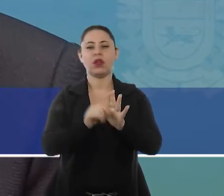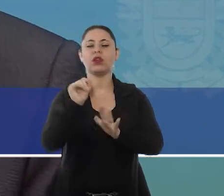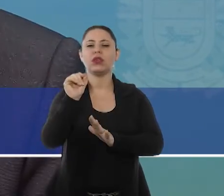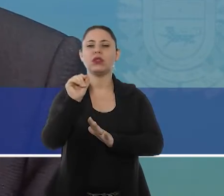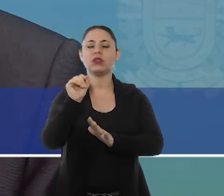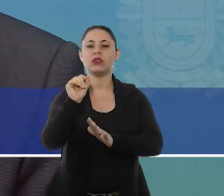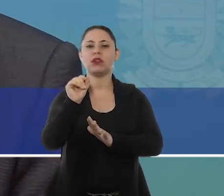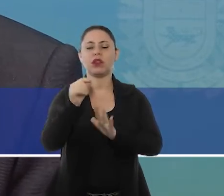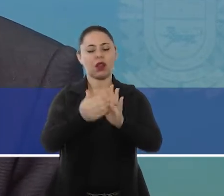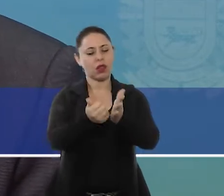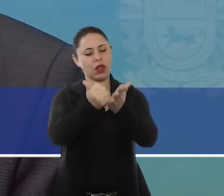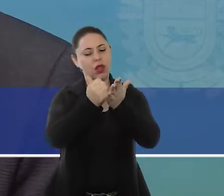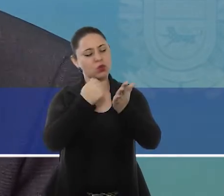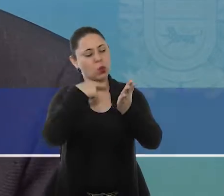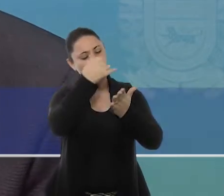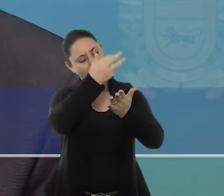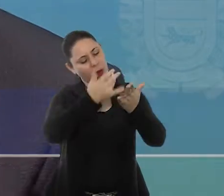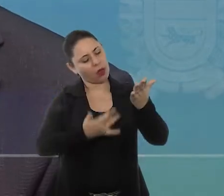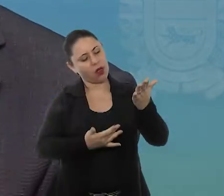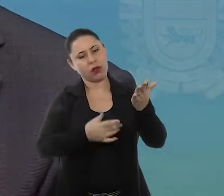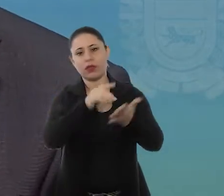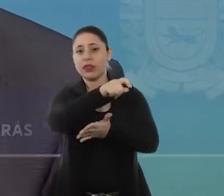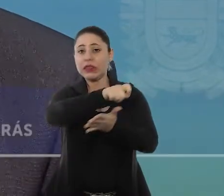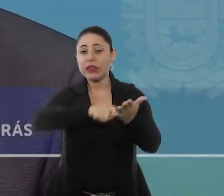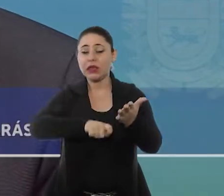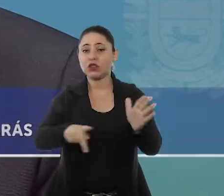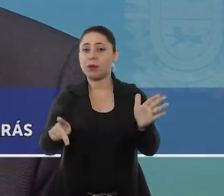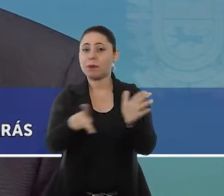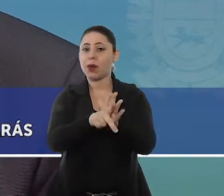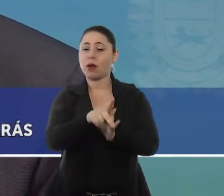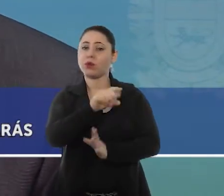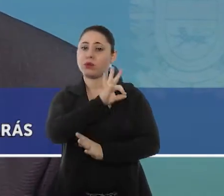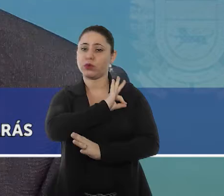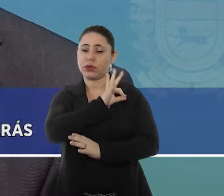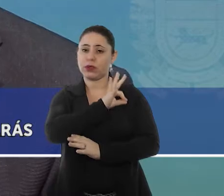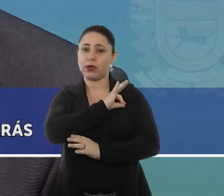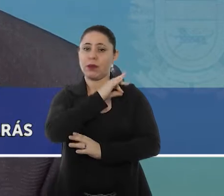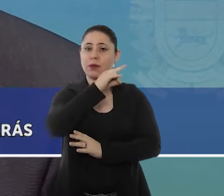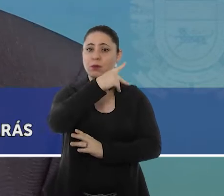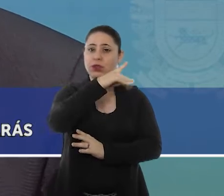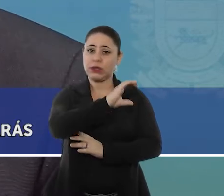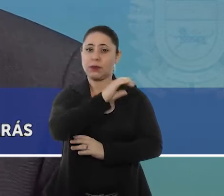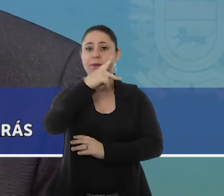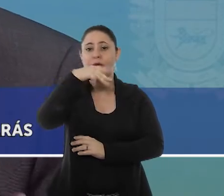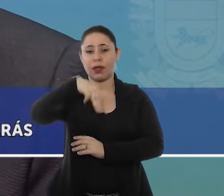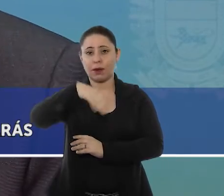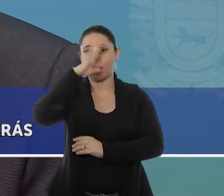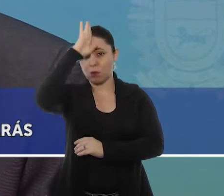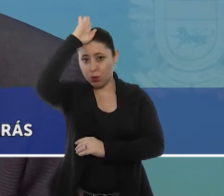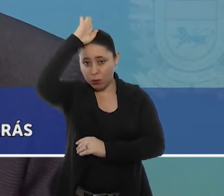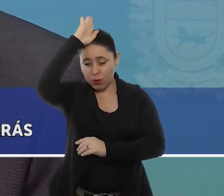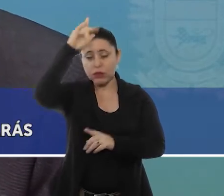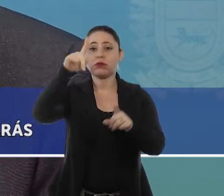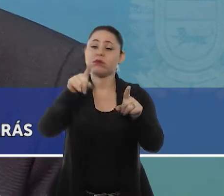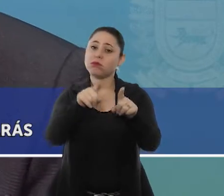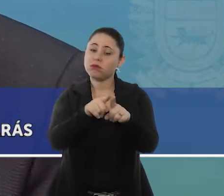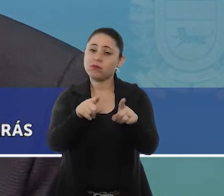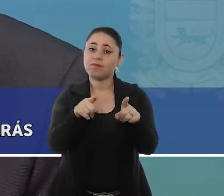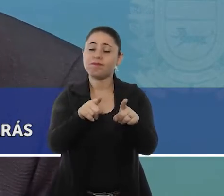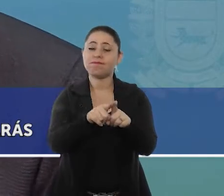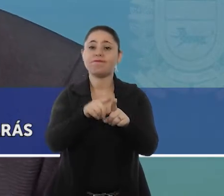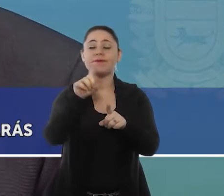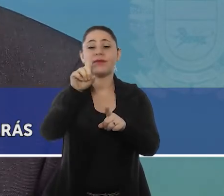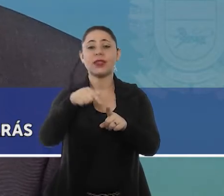projetos que trata das taxas decorrentes do poder de polícia. Polícia Civil, Polícia Militar,